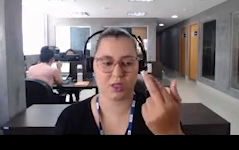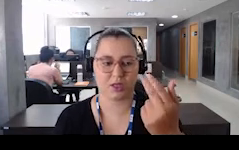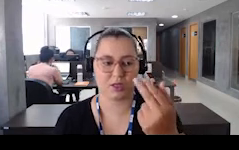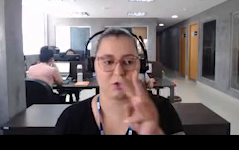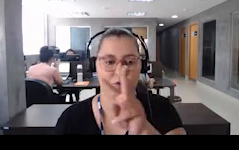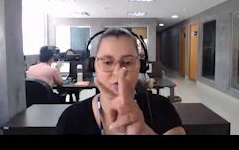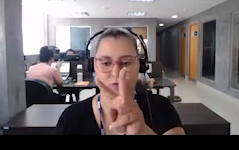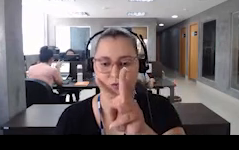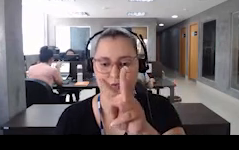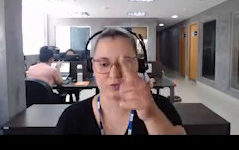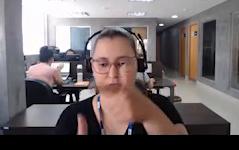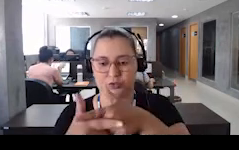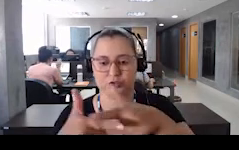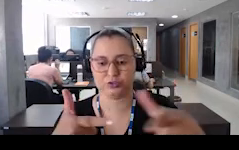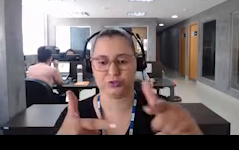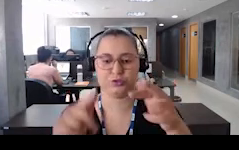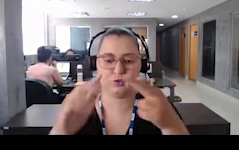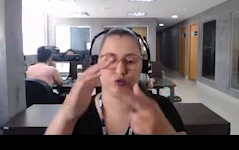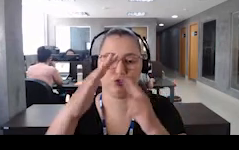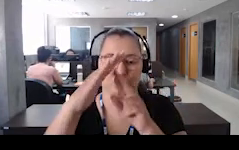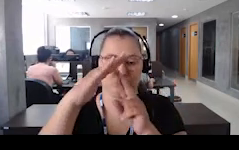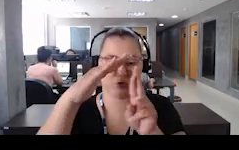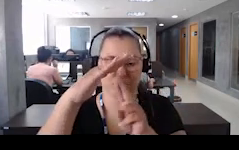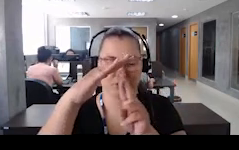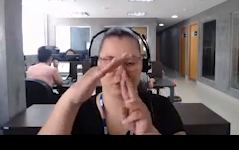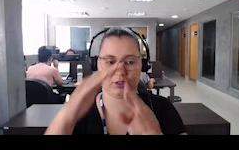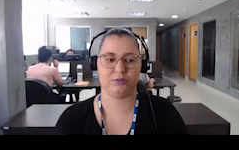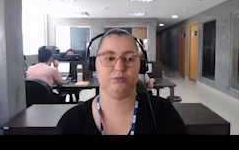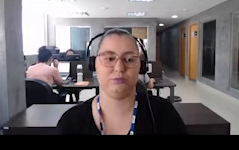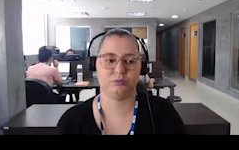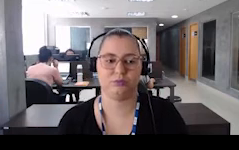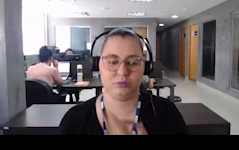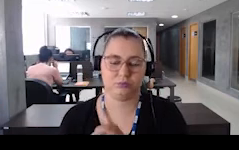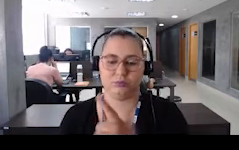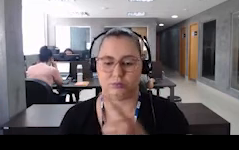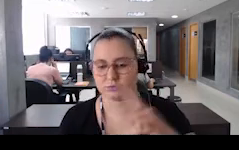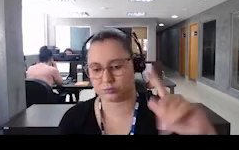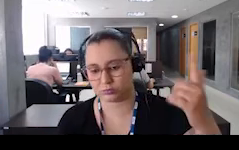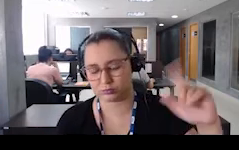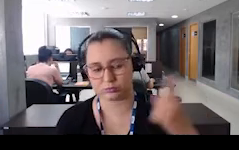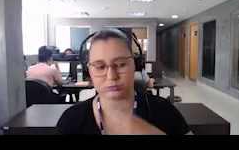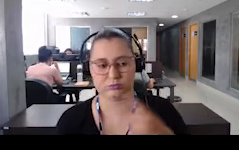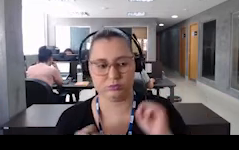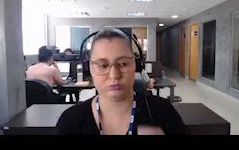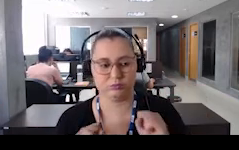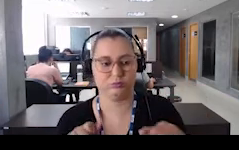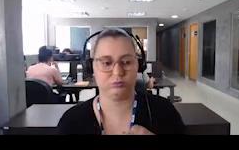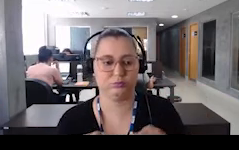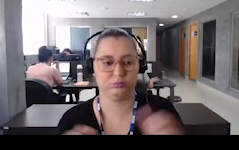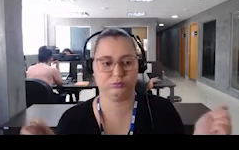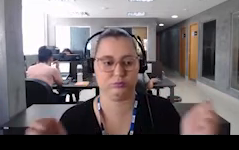essa fórmula lá. A unidade de medida é o ampere, né? E aqui são as outras fórmulas que